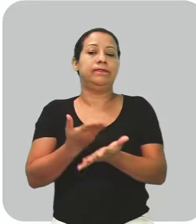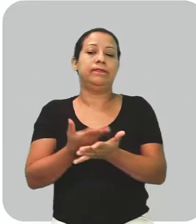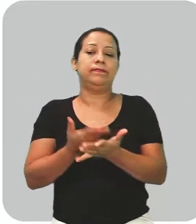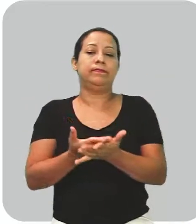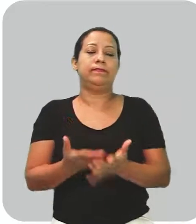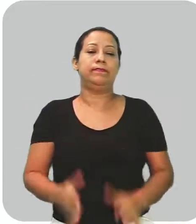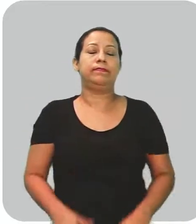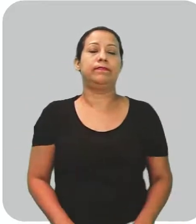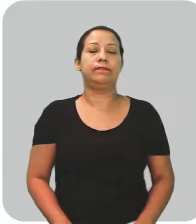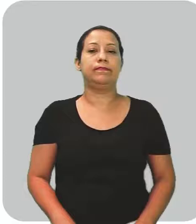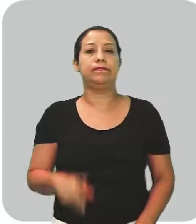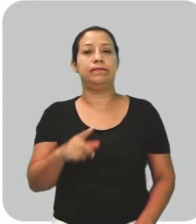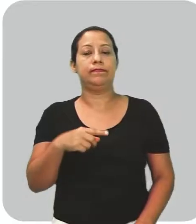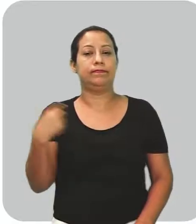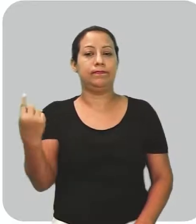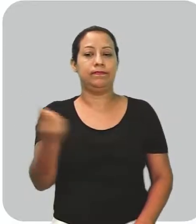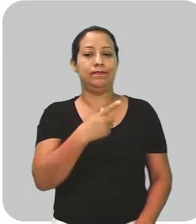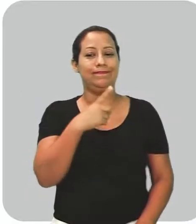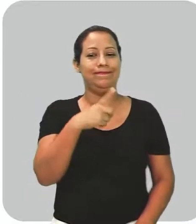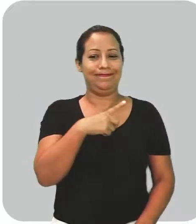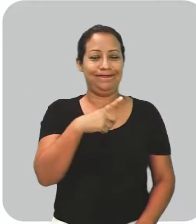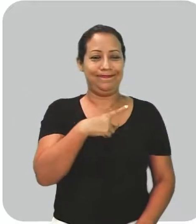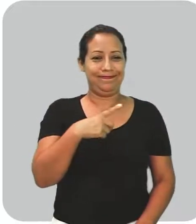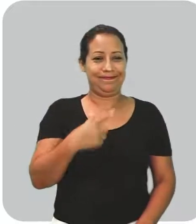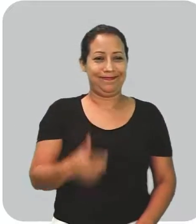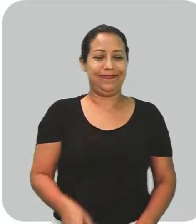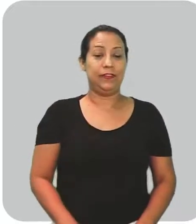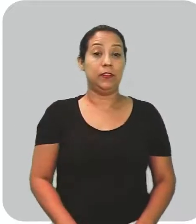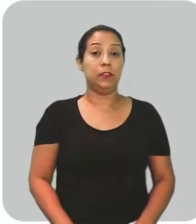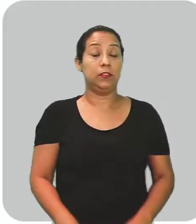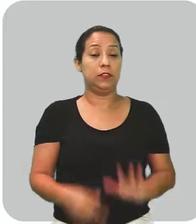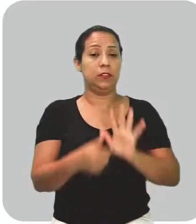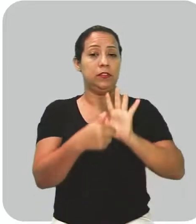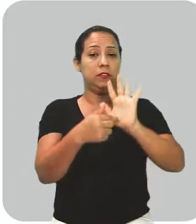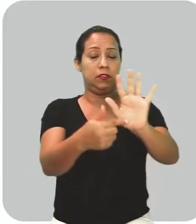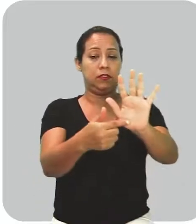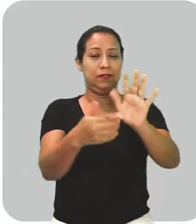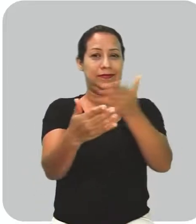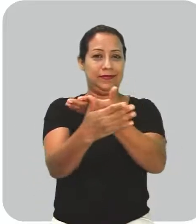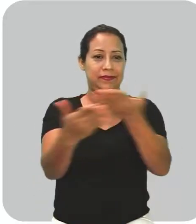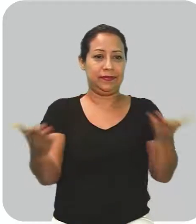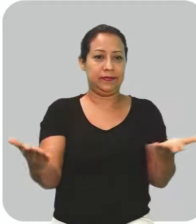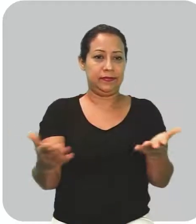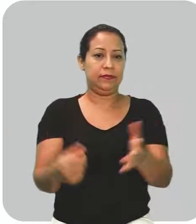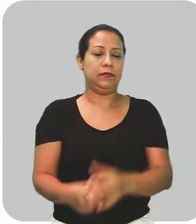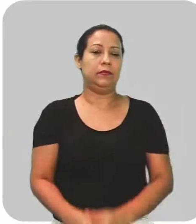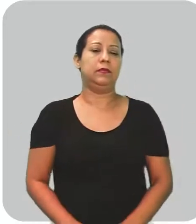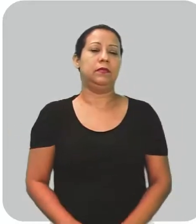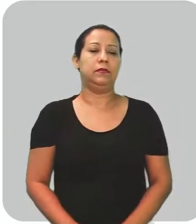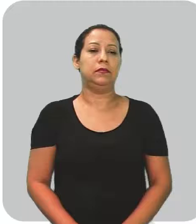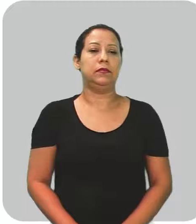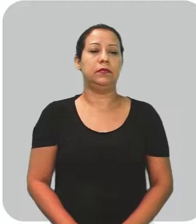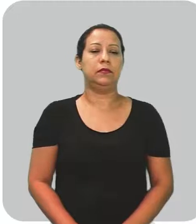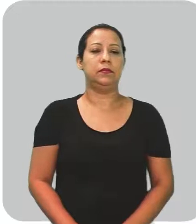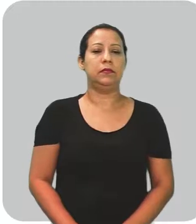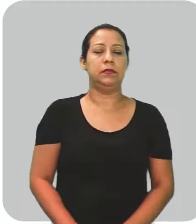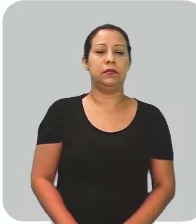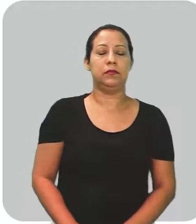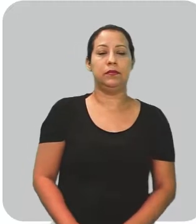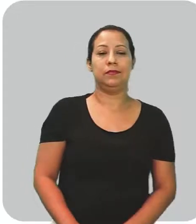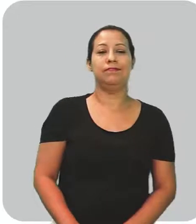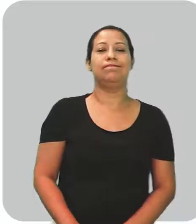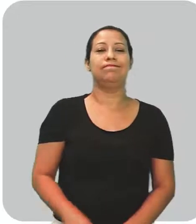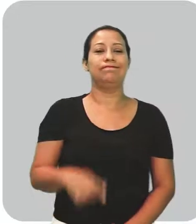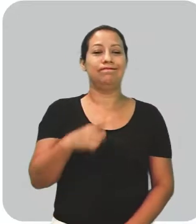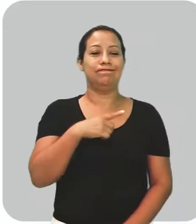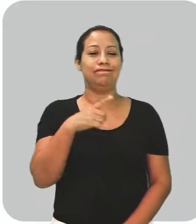aula, nós estamos aqui deixando, né, para você a critério de uma